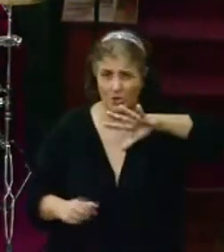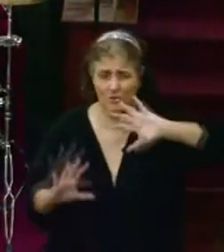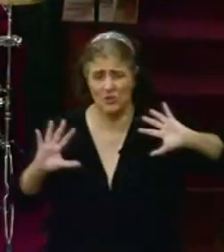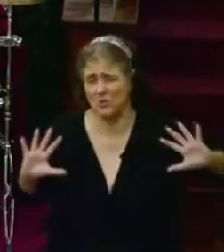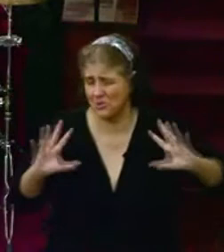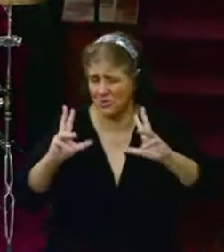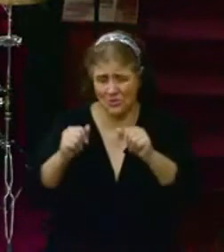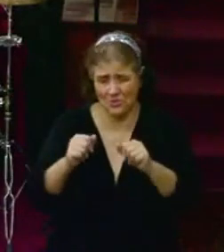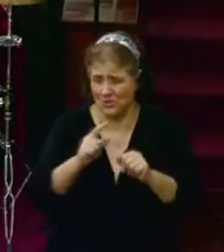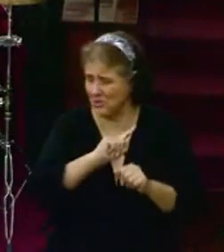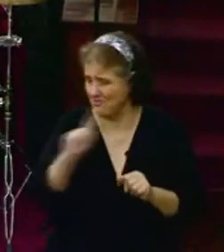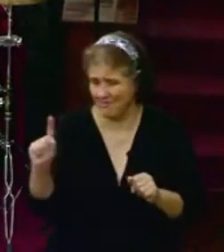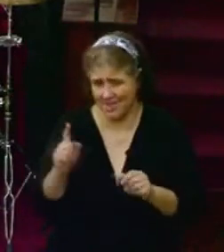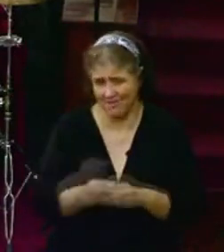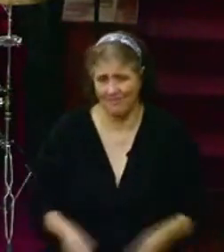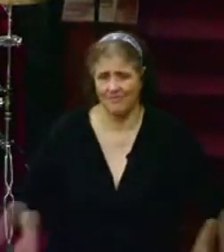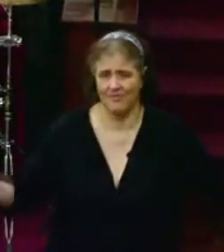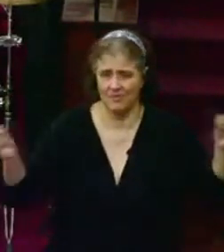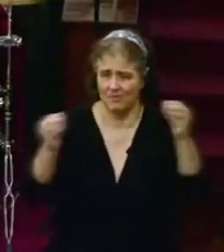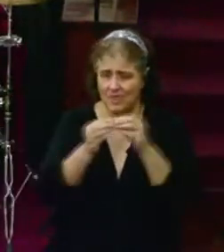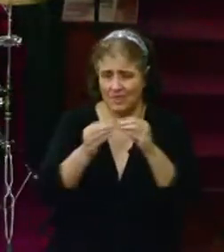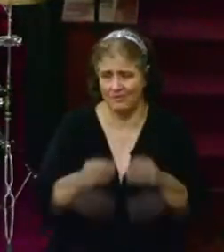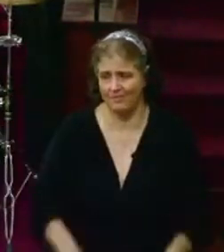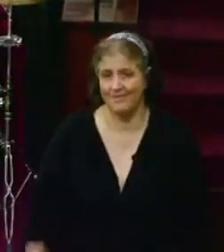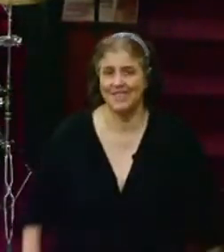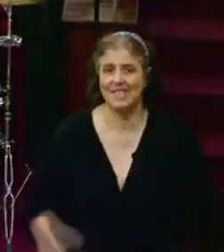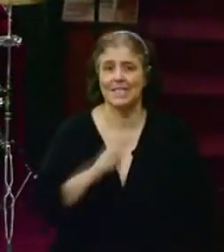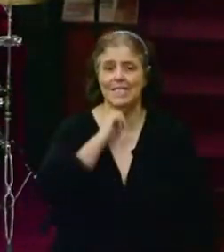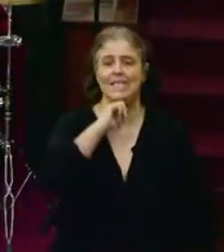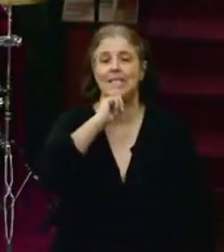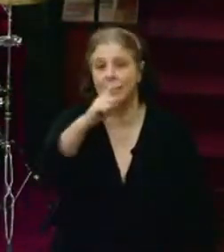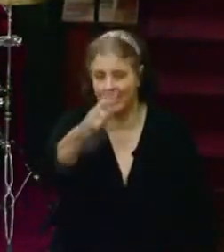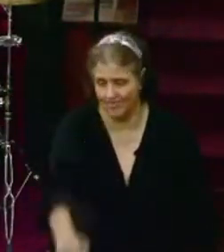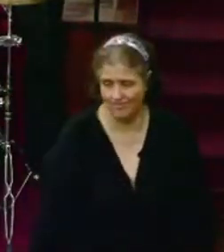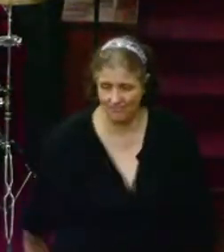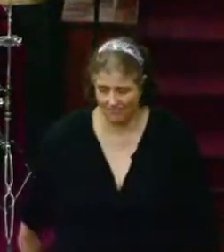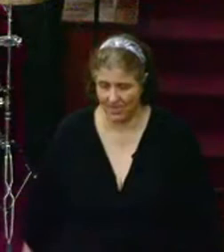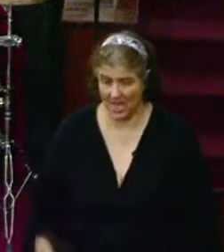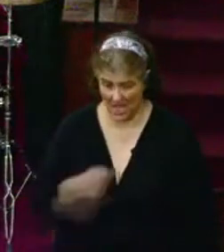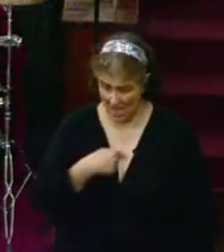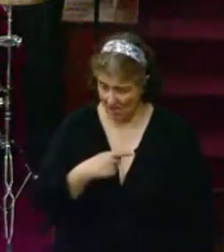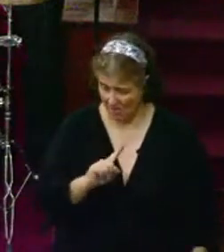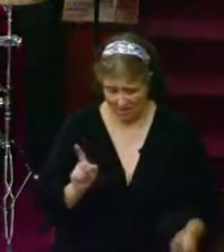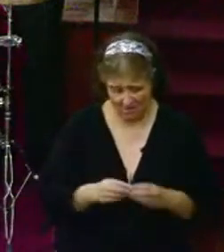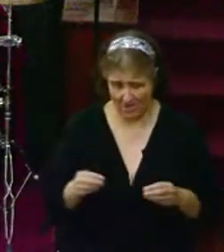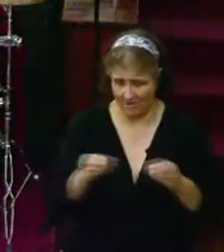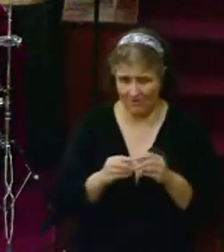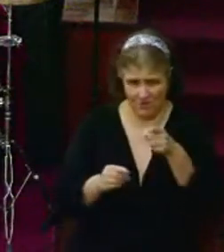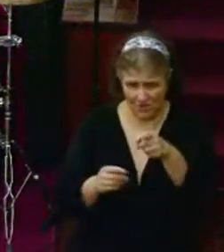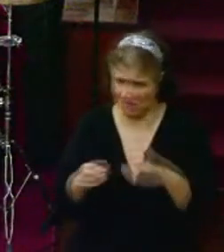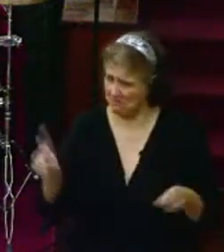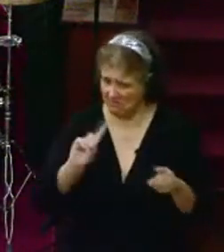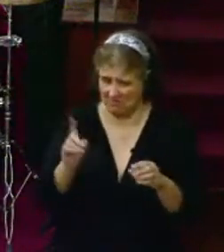sequer que mereça estar na presença de Deus. Ninguém é digno. Eu não sou digno. Você não é